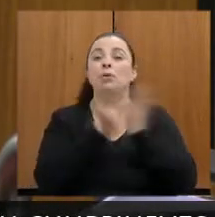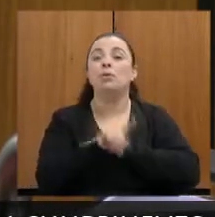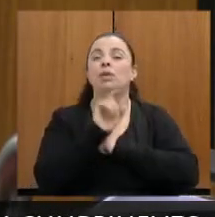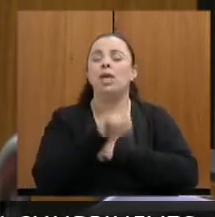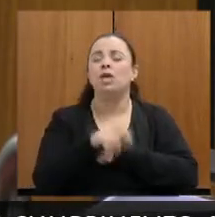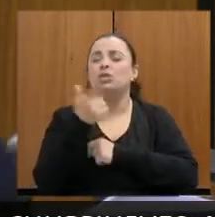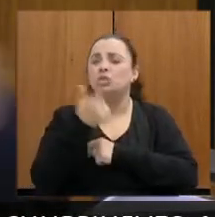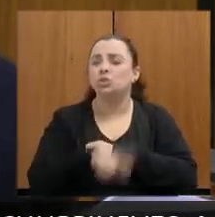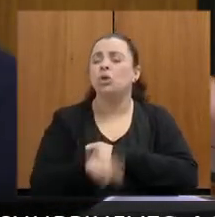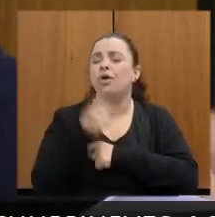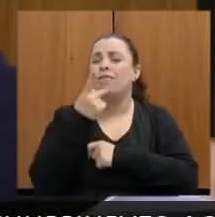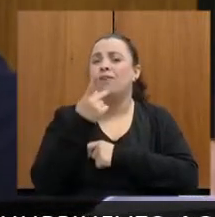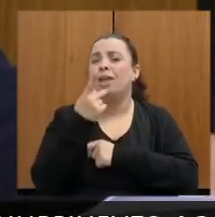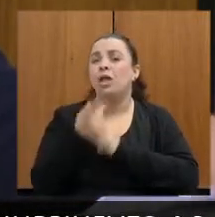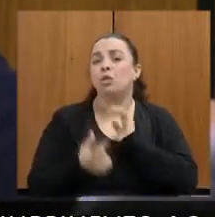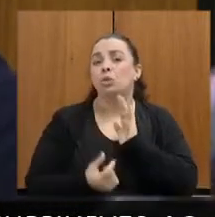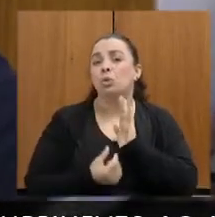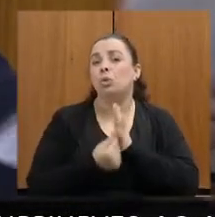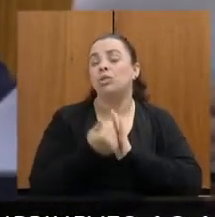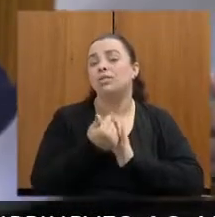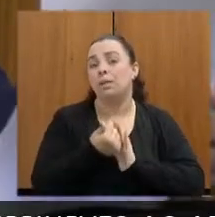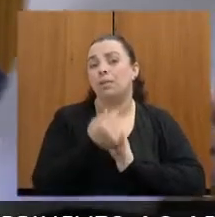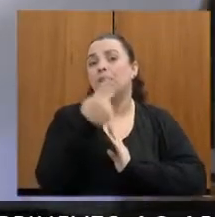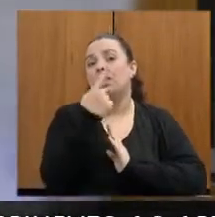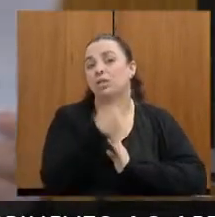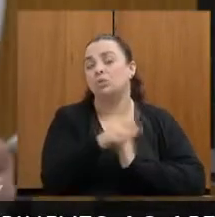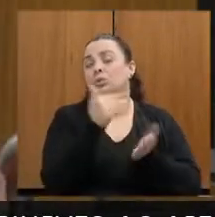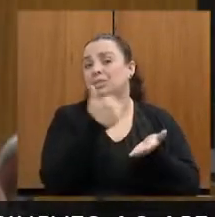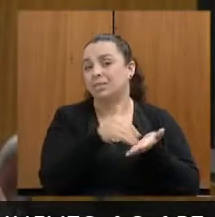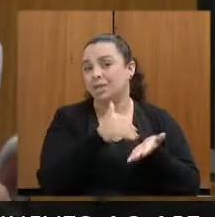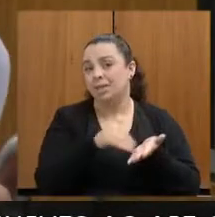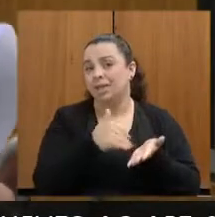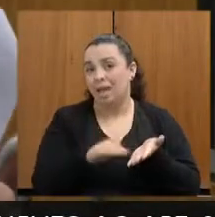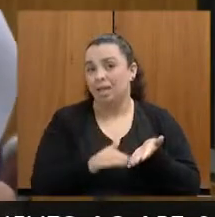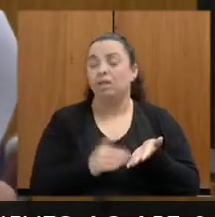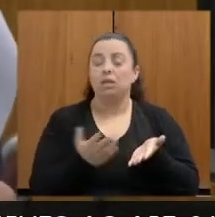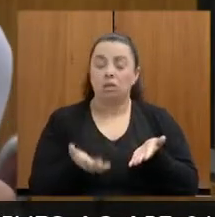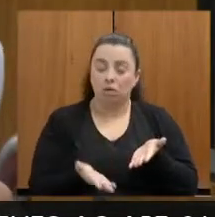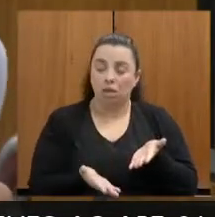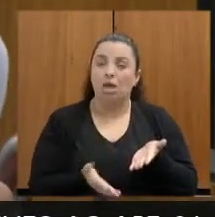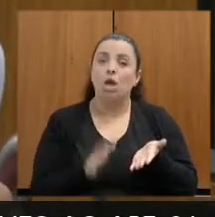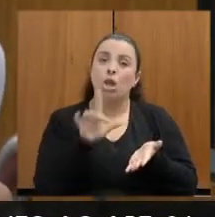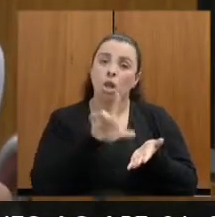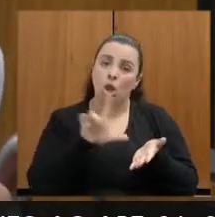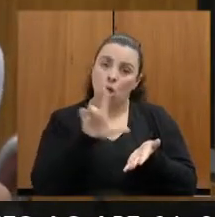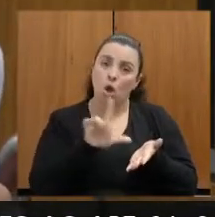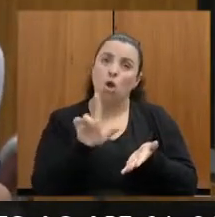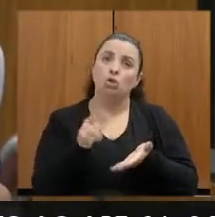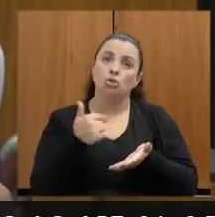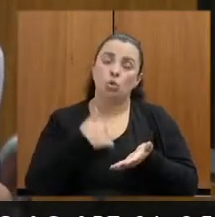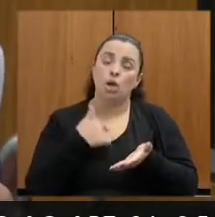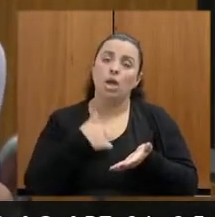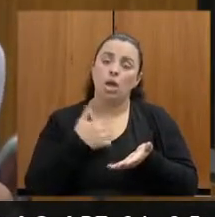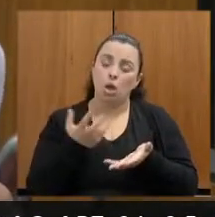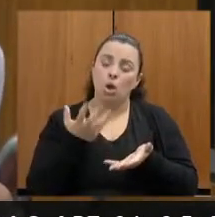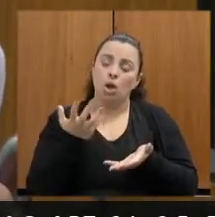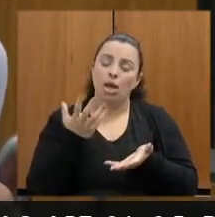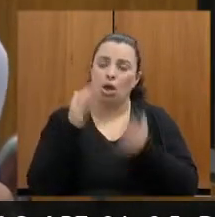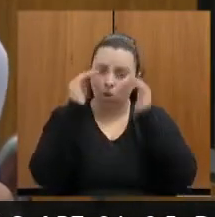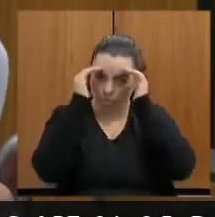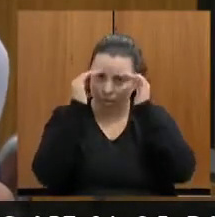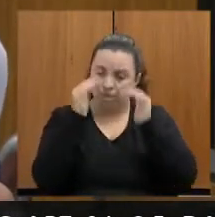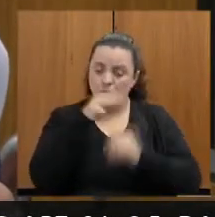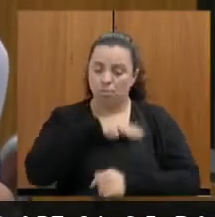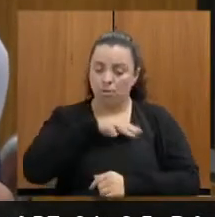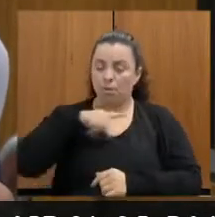na do orçamento da pasta que o senhor coordena e a Claro que eu vou ficar com posicionamento do Ministério Público de contas